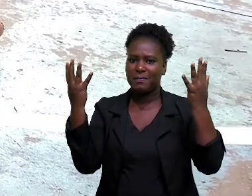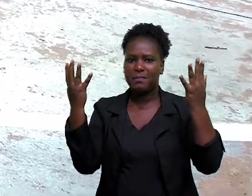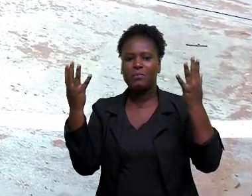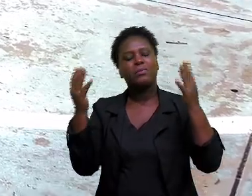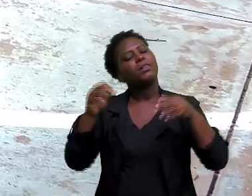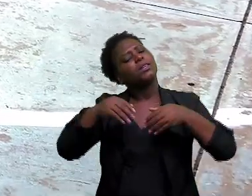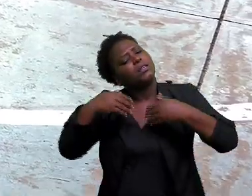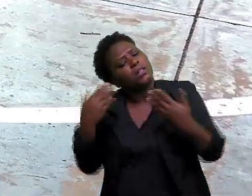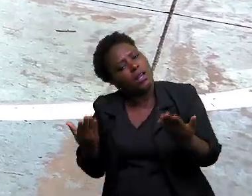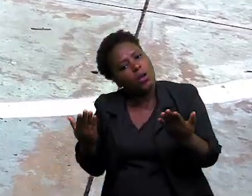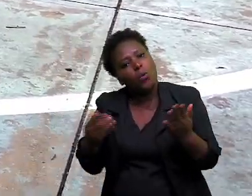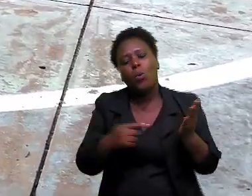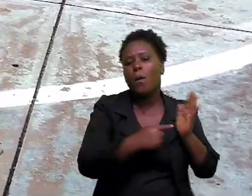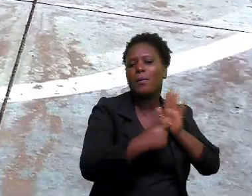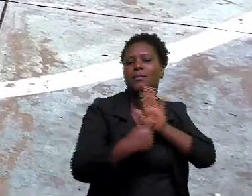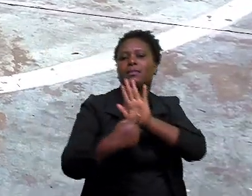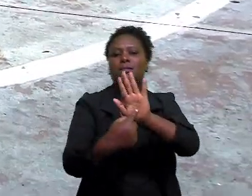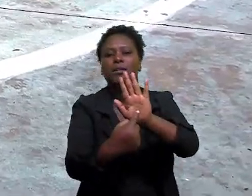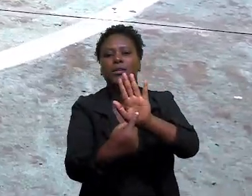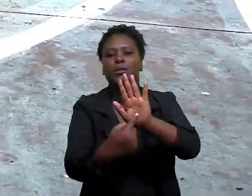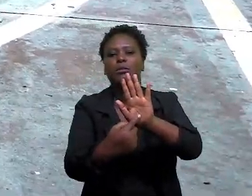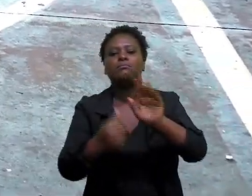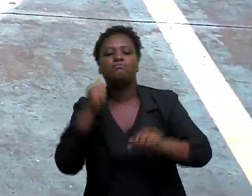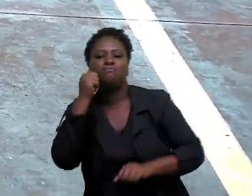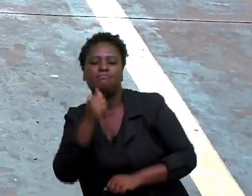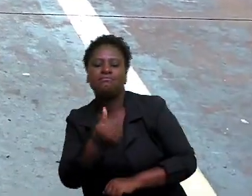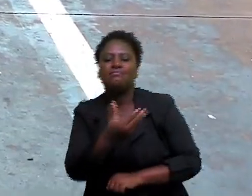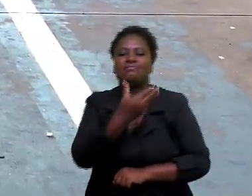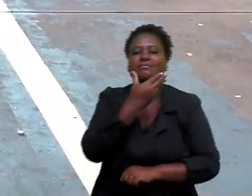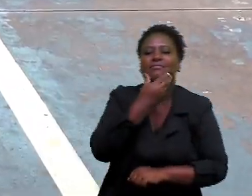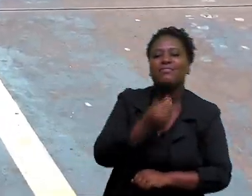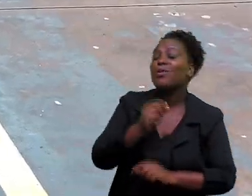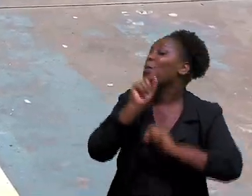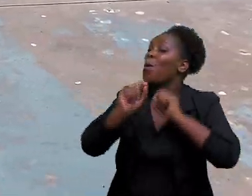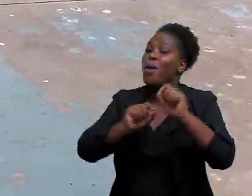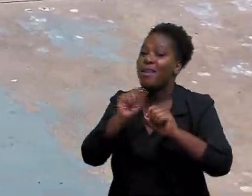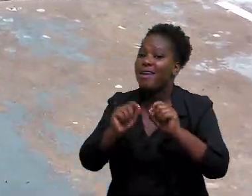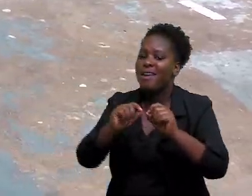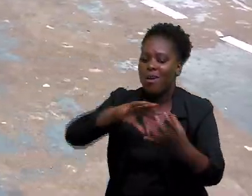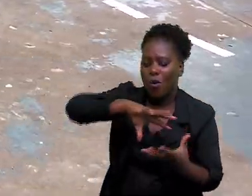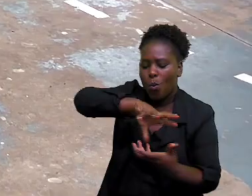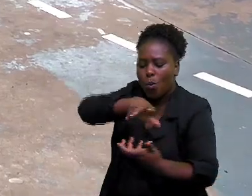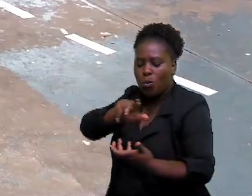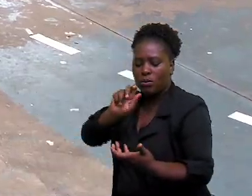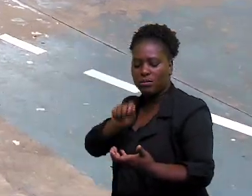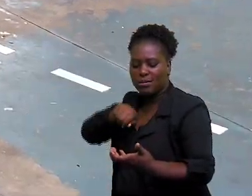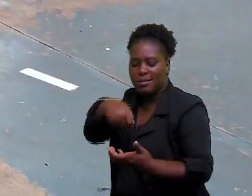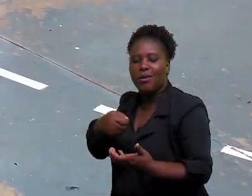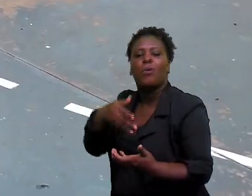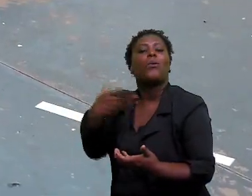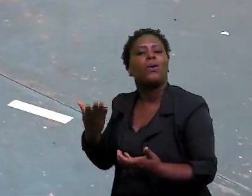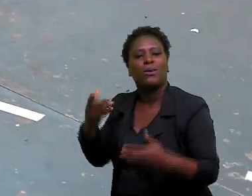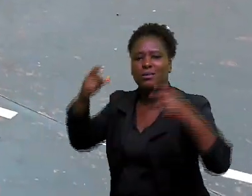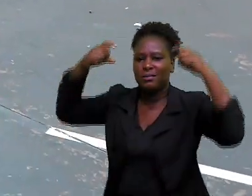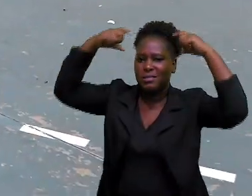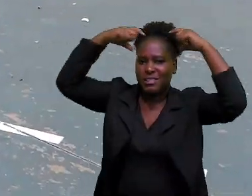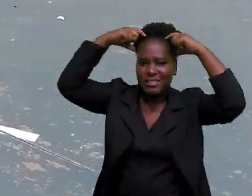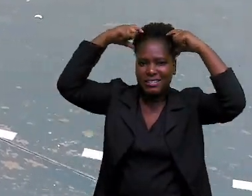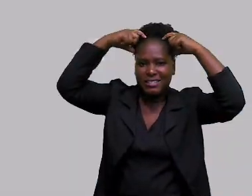Então com vocês, senhoras e senhores, um mundo chamado Disney. Era uma